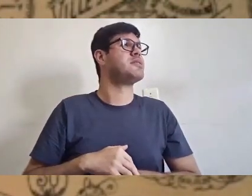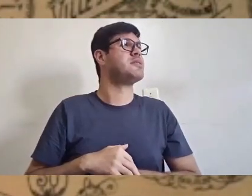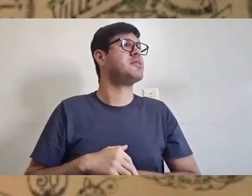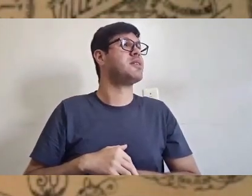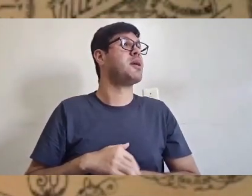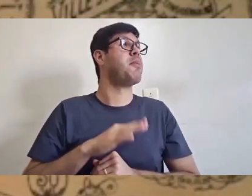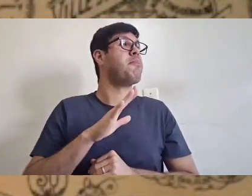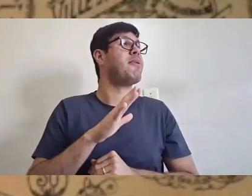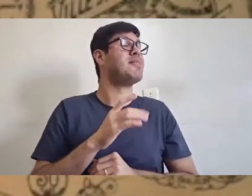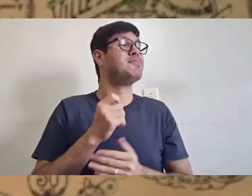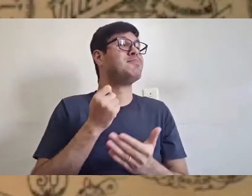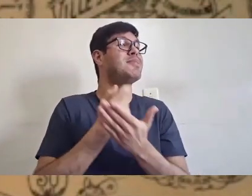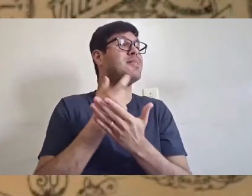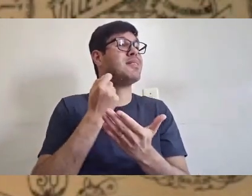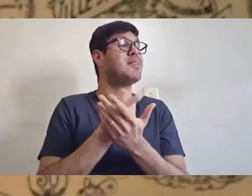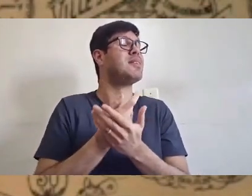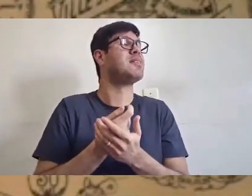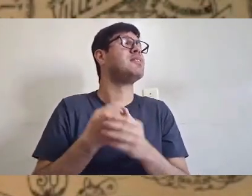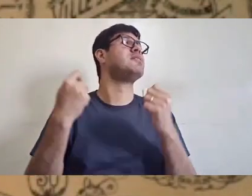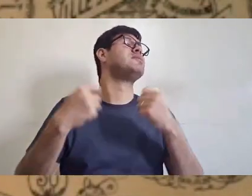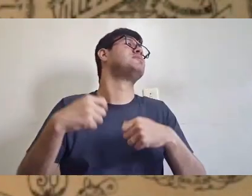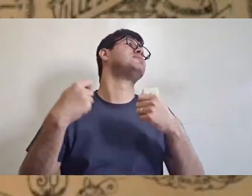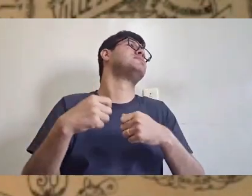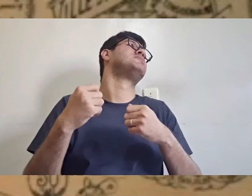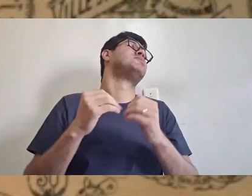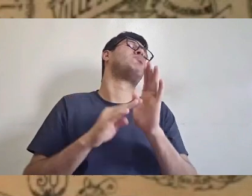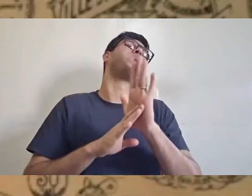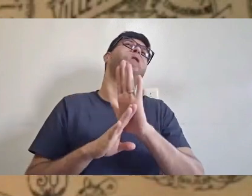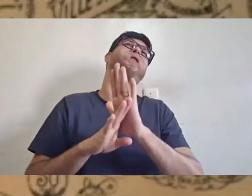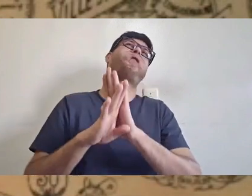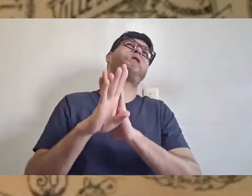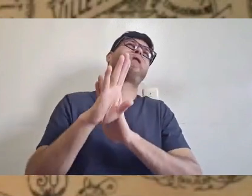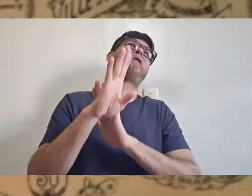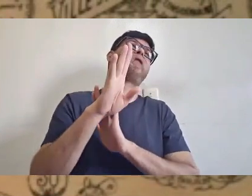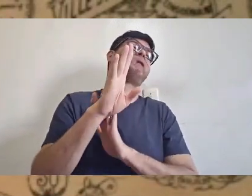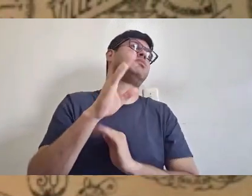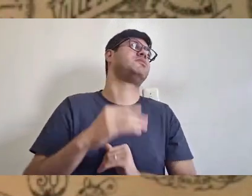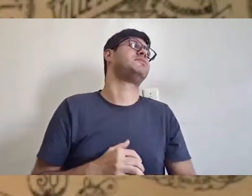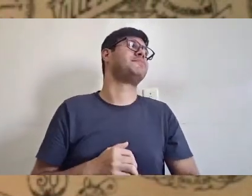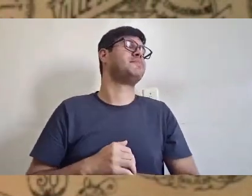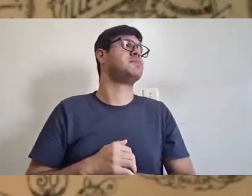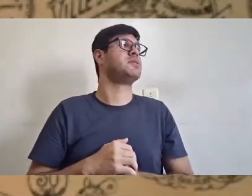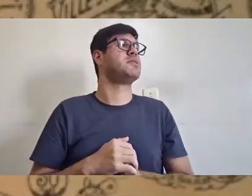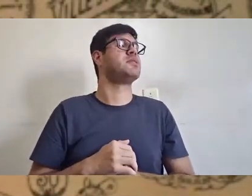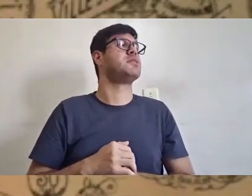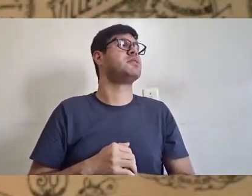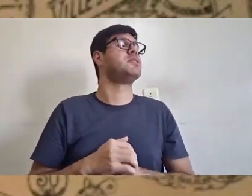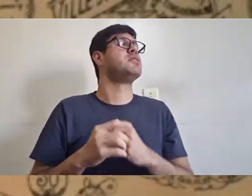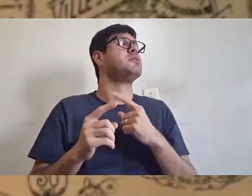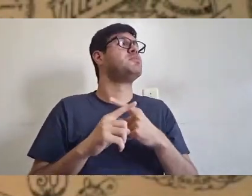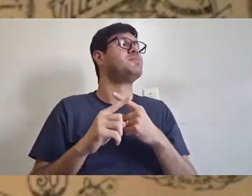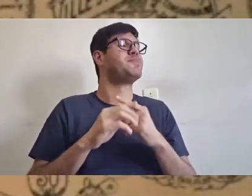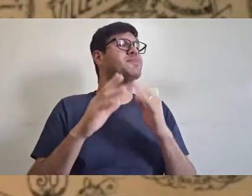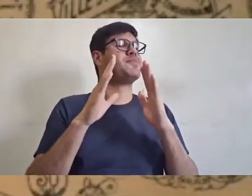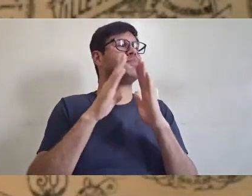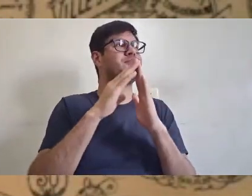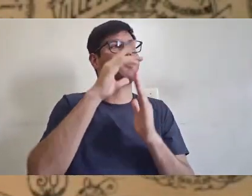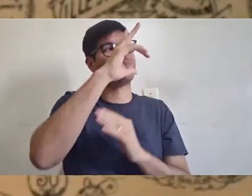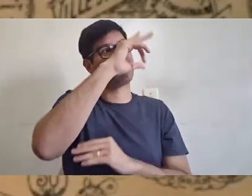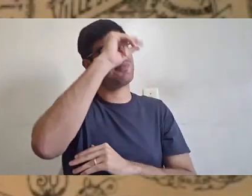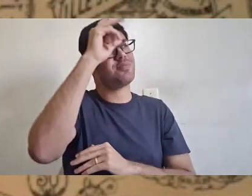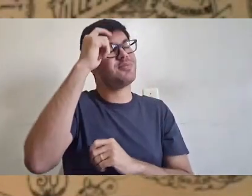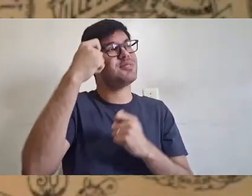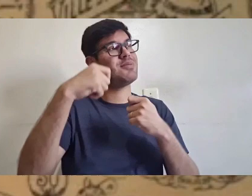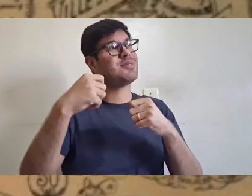E as despesas continuam as mesmas. Aliás, as despesas só aumentam, porque cada vez mais